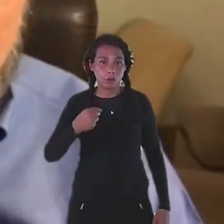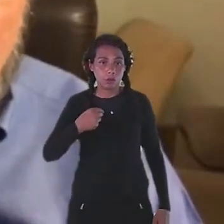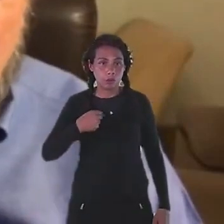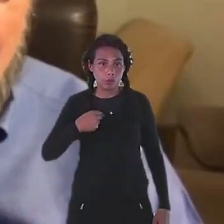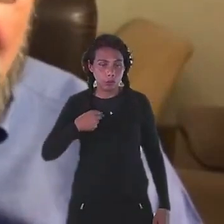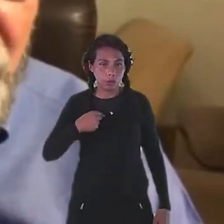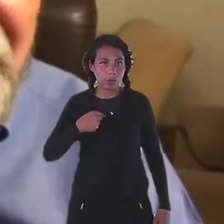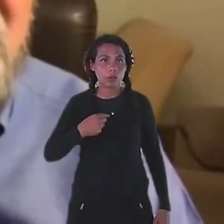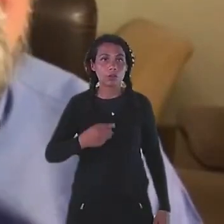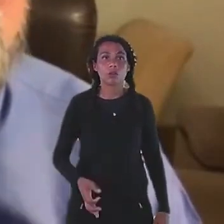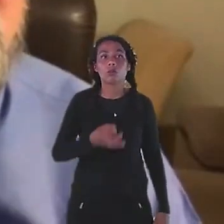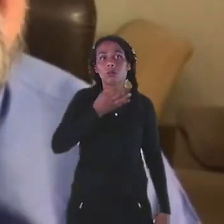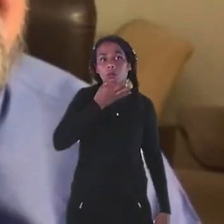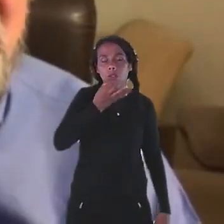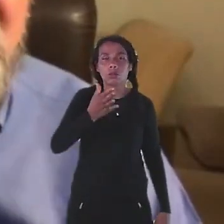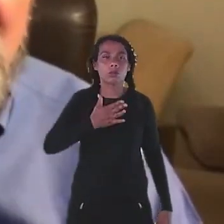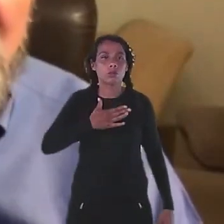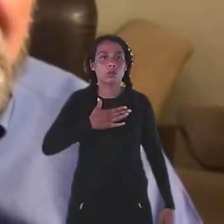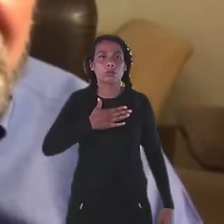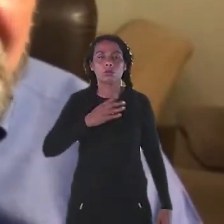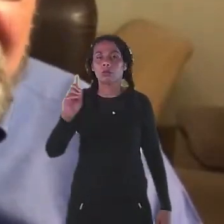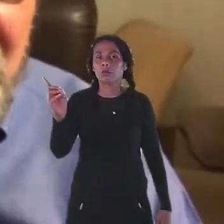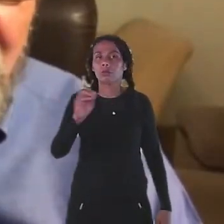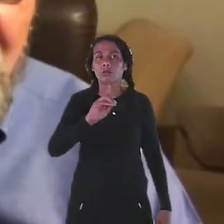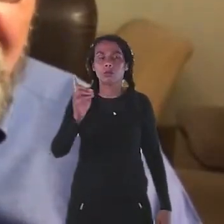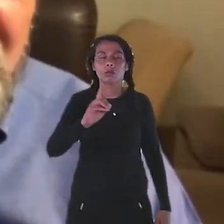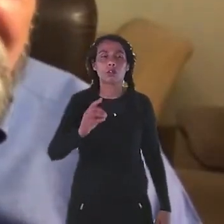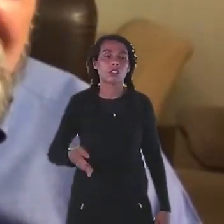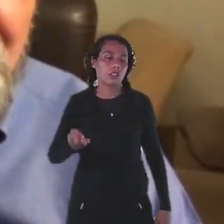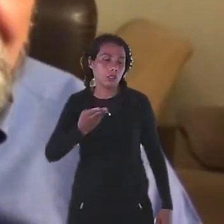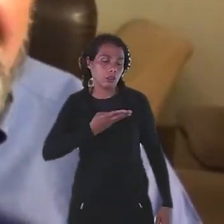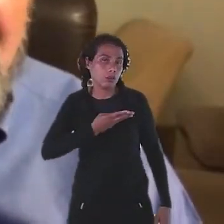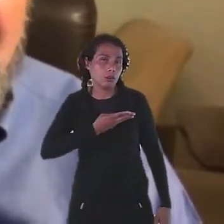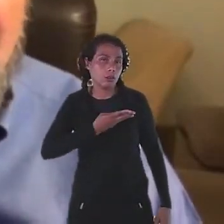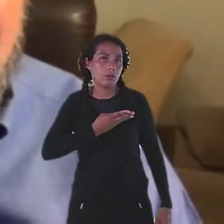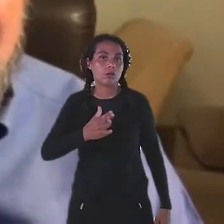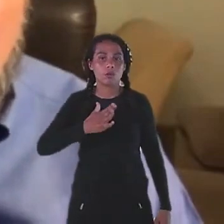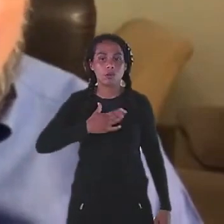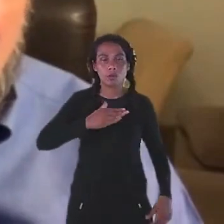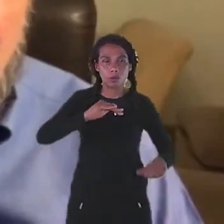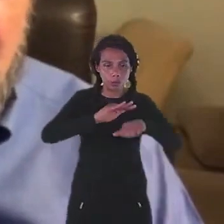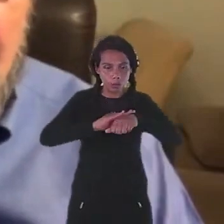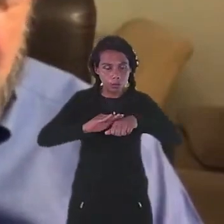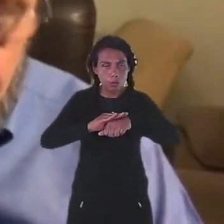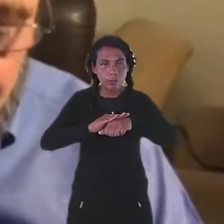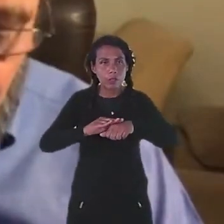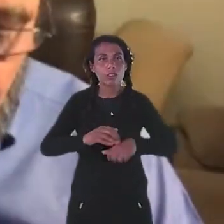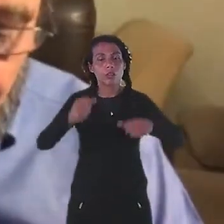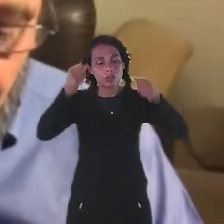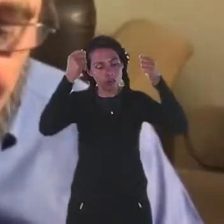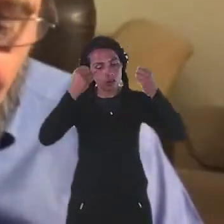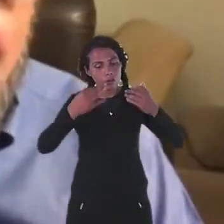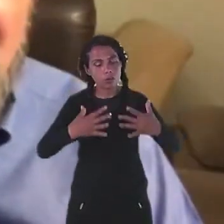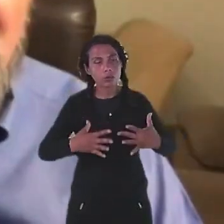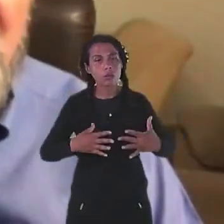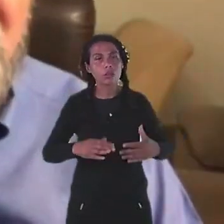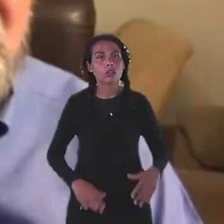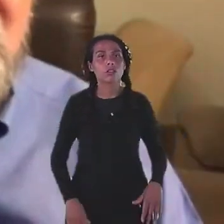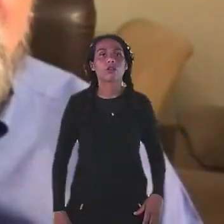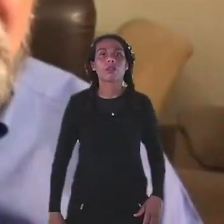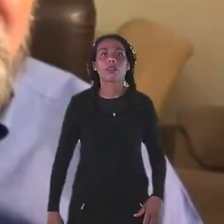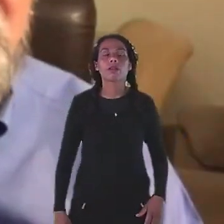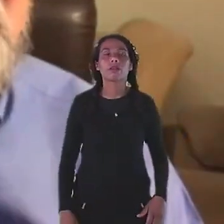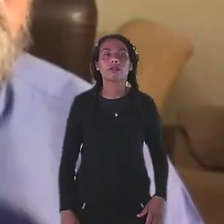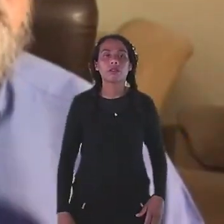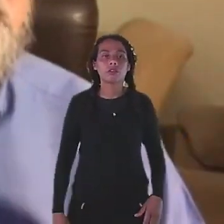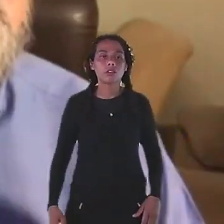e os axiomas dessa visão brain-cêntrica do universo, né? Então, para o nosso amigo que perguntou, para ele